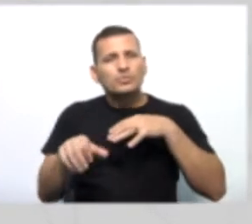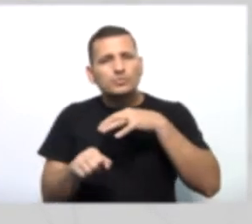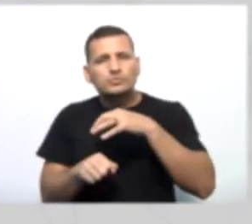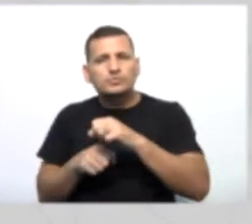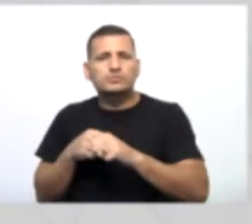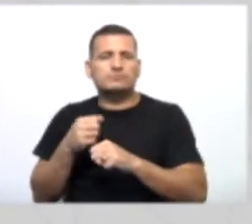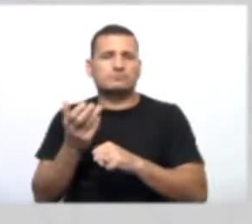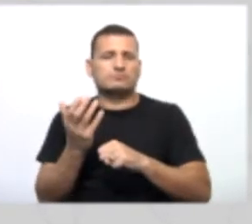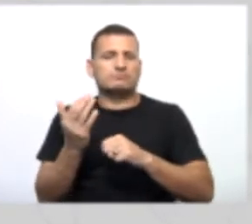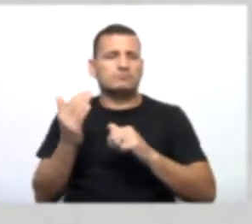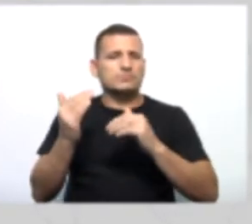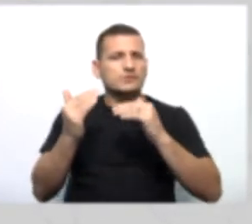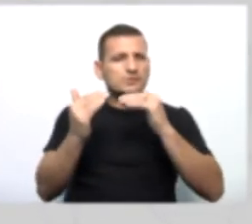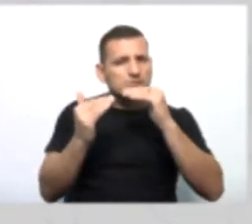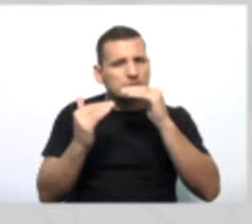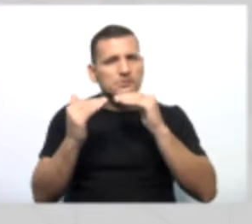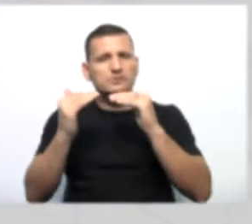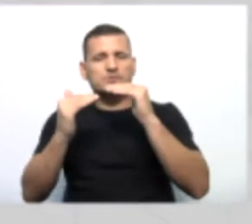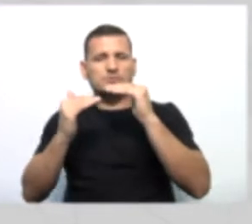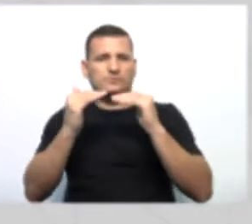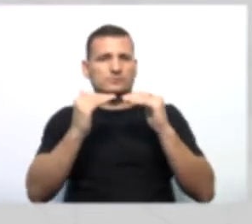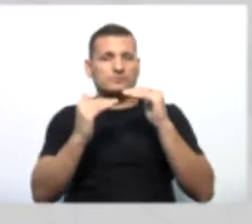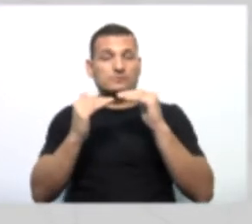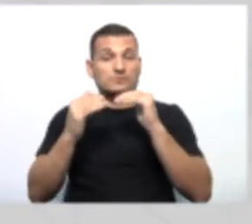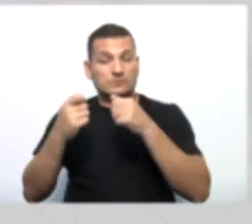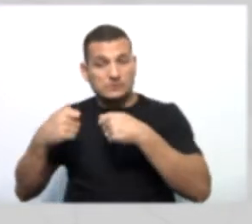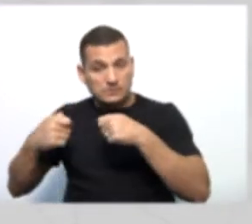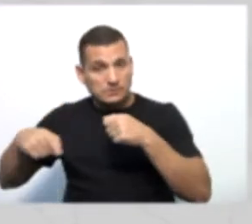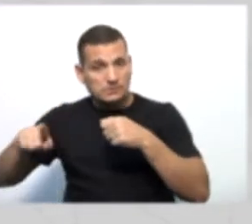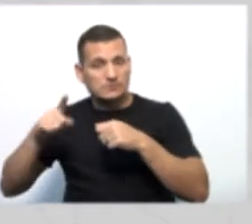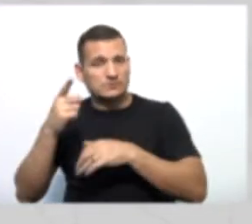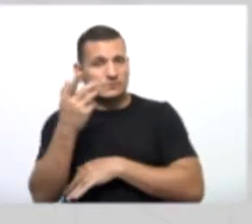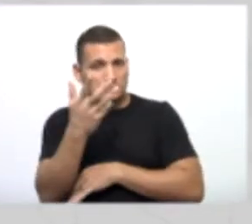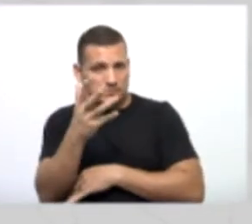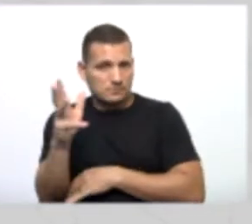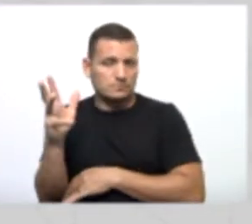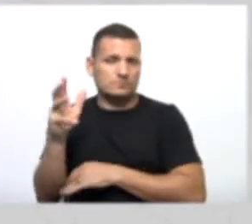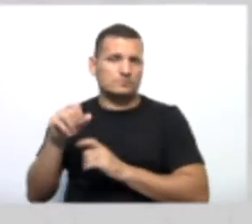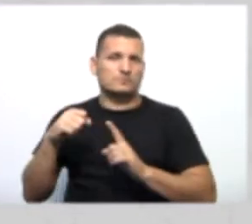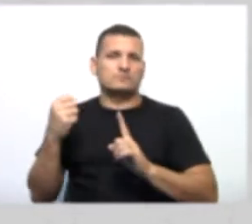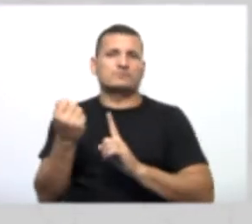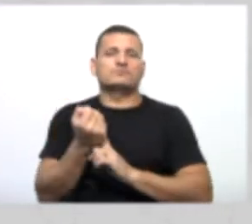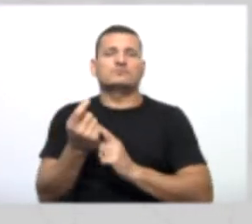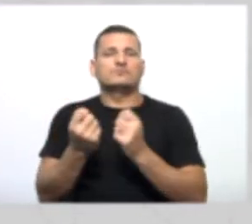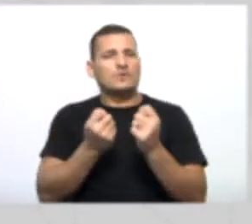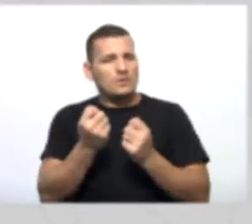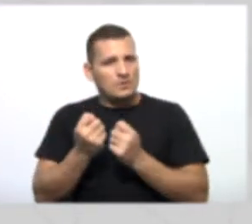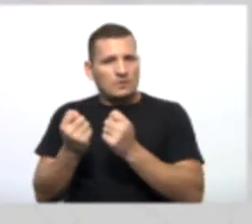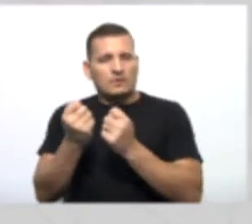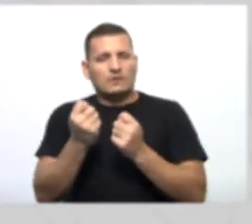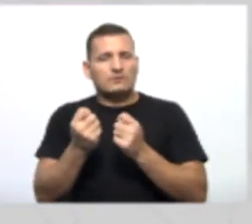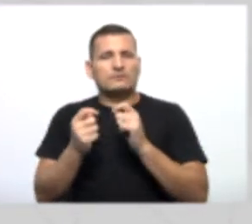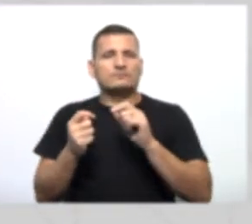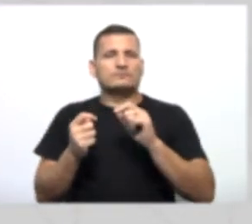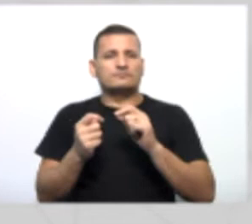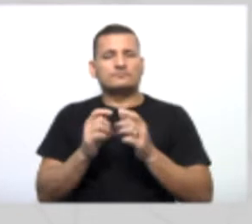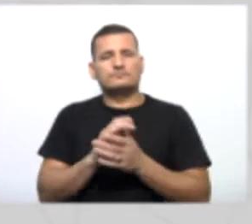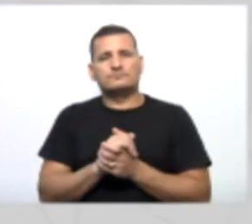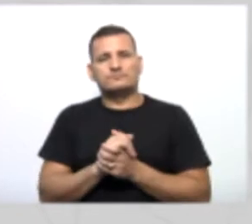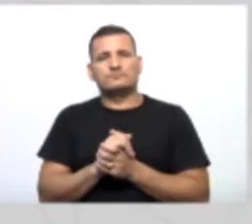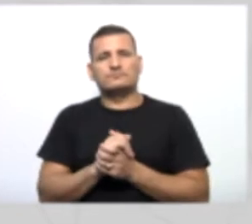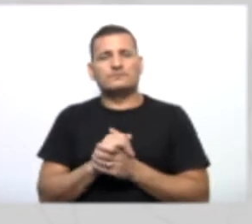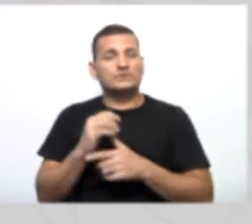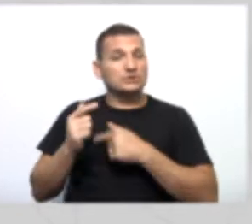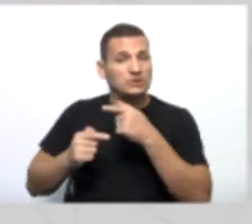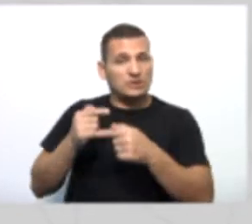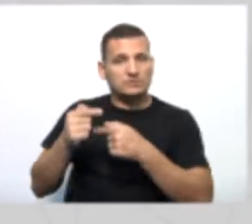equilíbrio entre as necessidades ambientais, sociais e econômicas para gerações atuais e